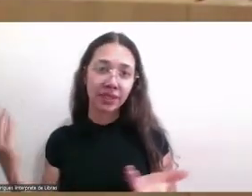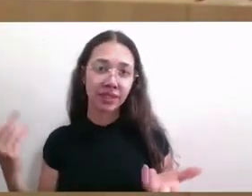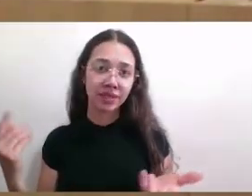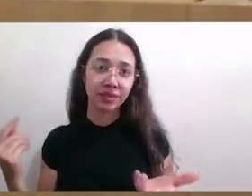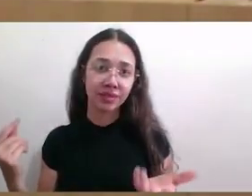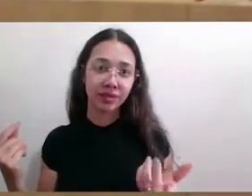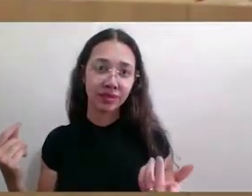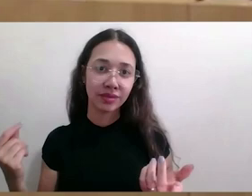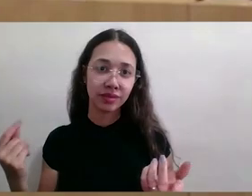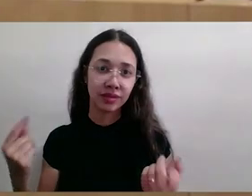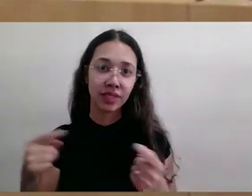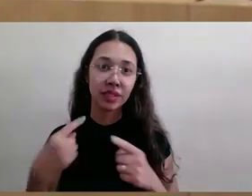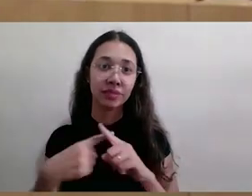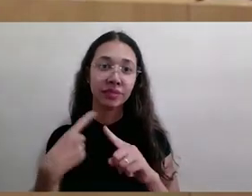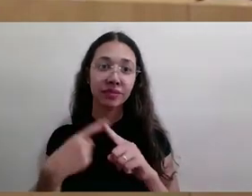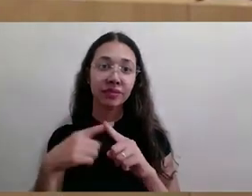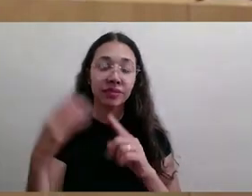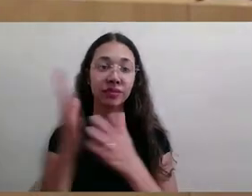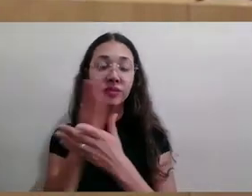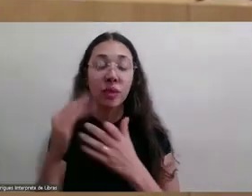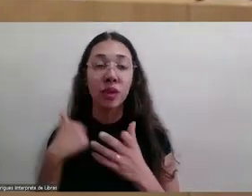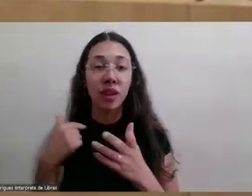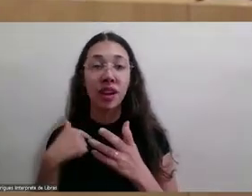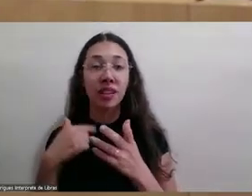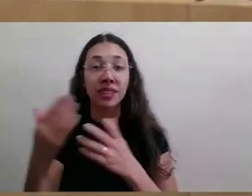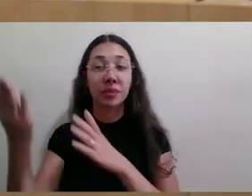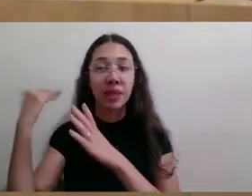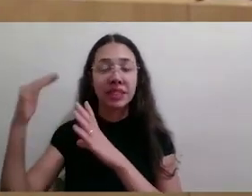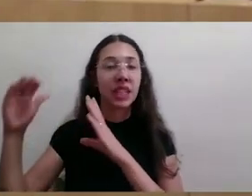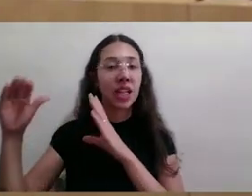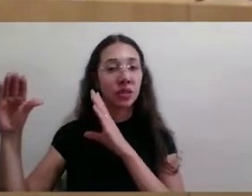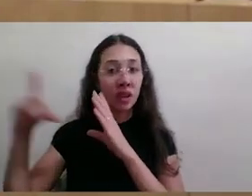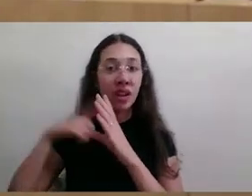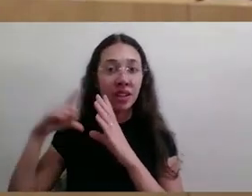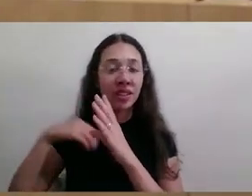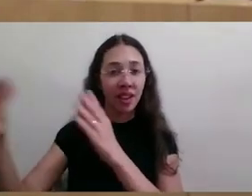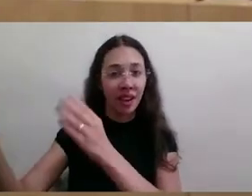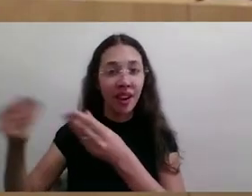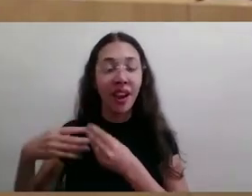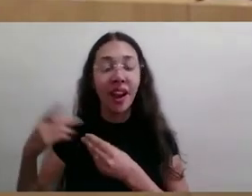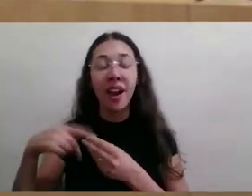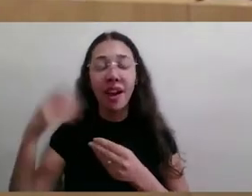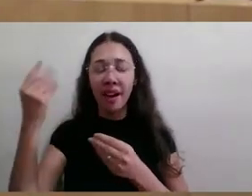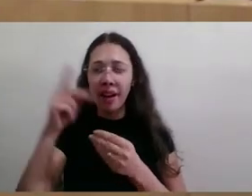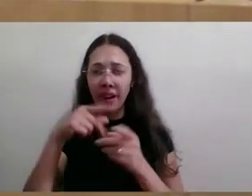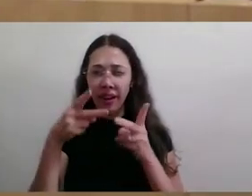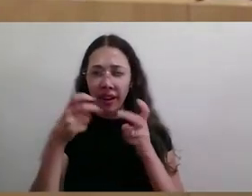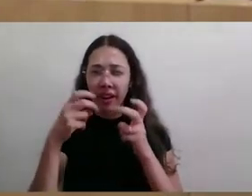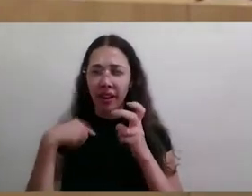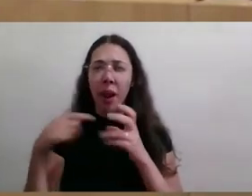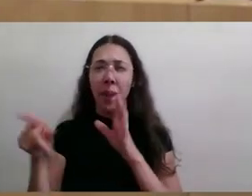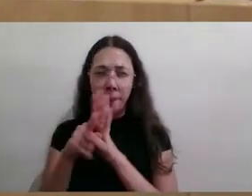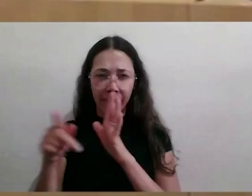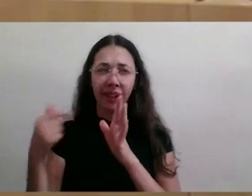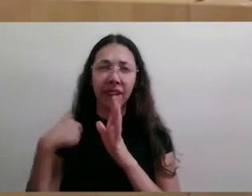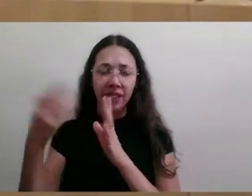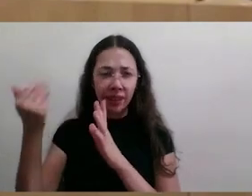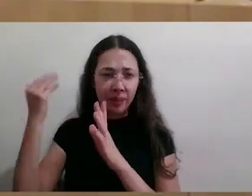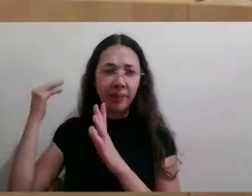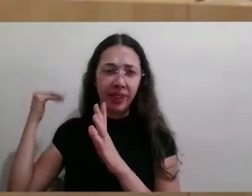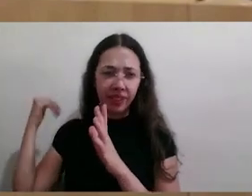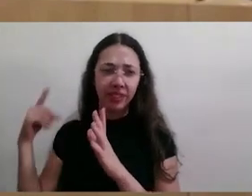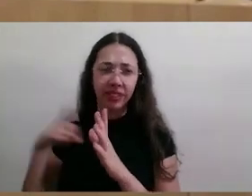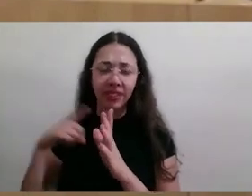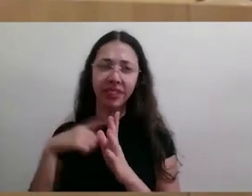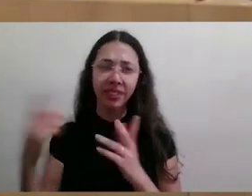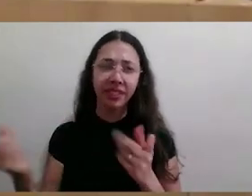últimas levas que a gente recebeu, o que eu percebi que eram processos muito antigos, que estavam com mais tempo em conclusão para a sentença no segundo núcleo, de benefício